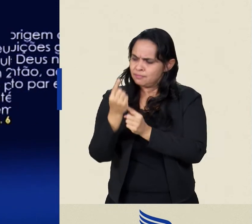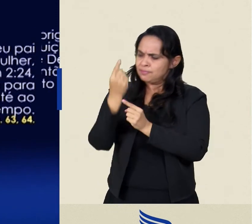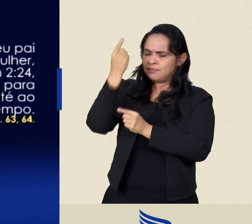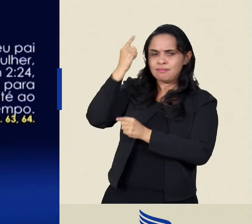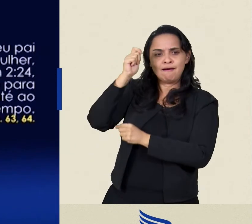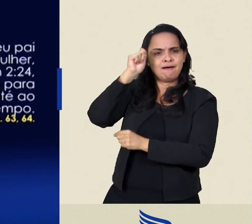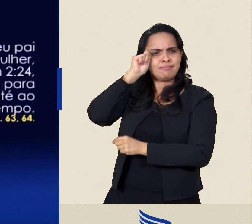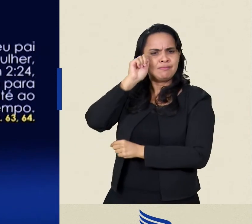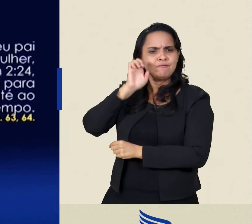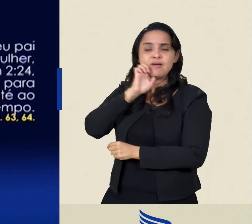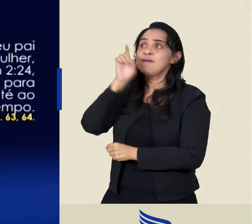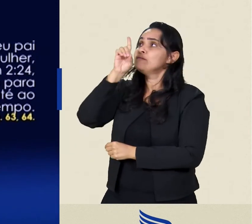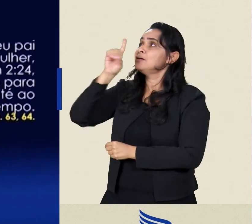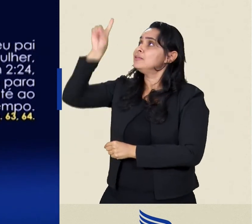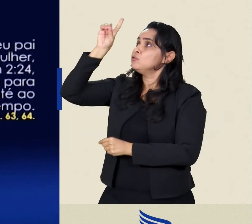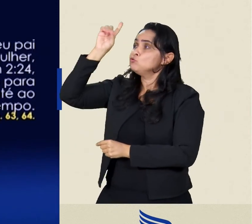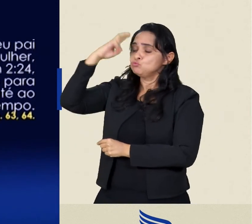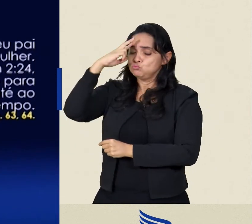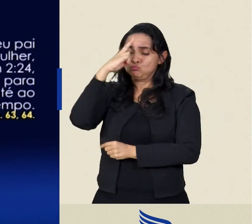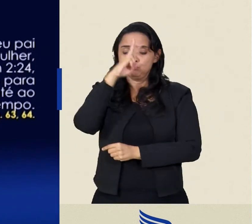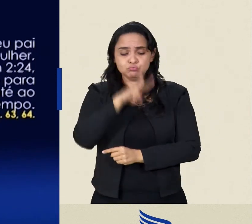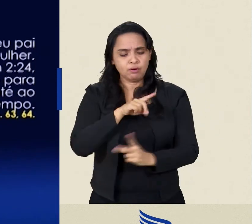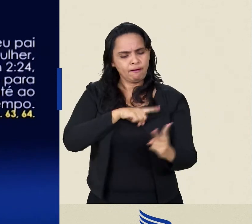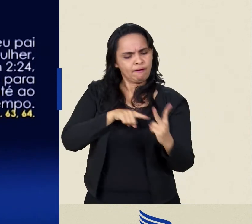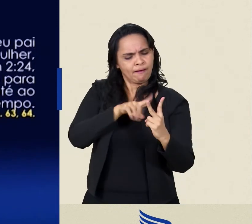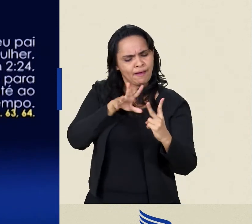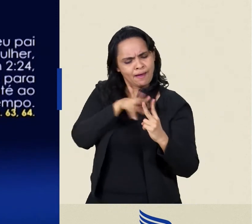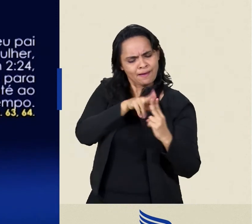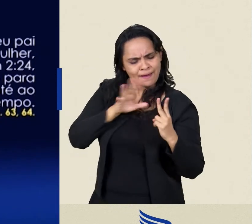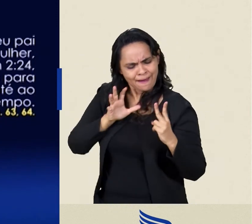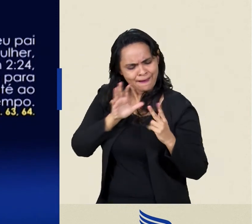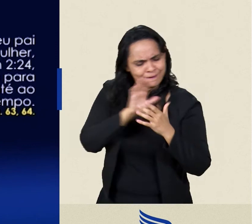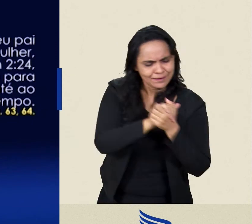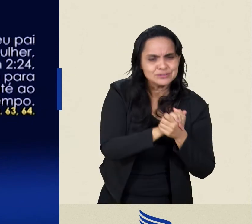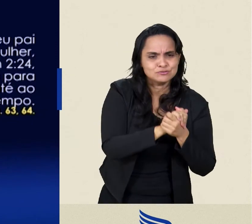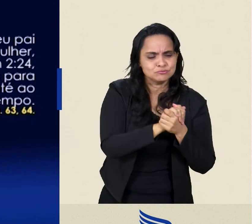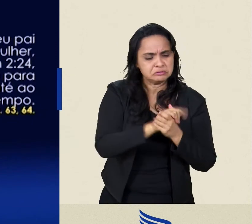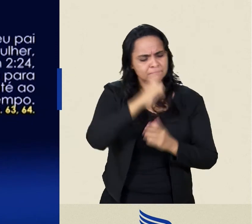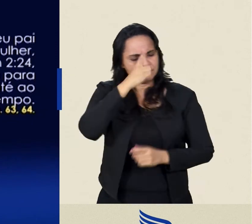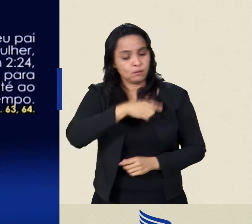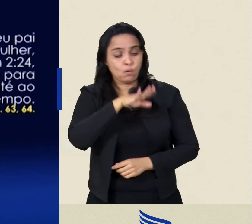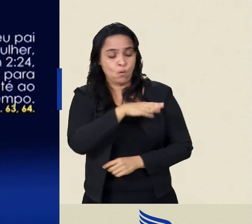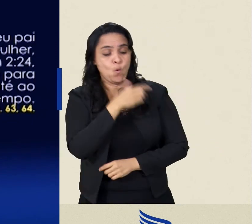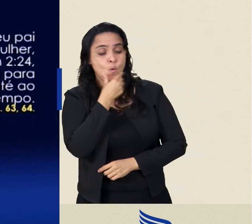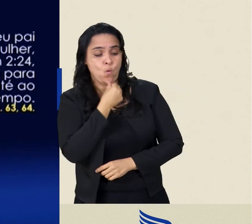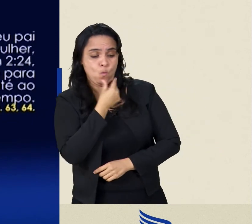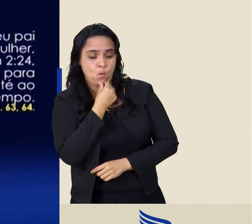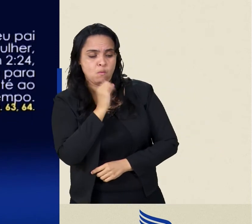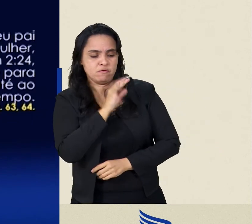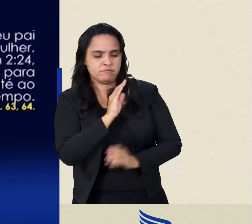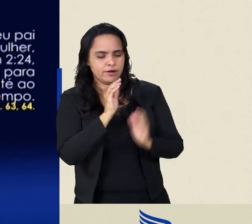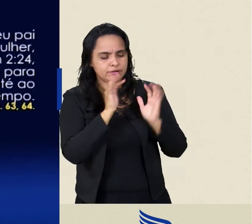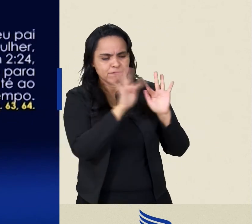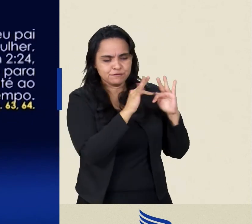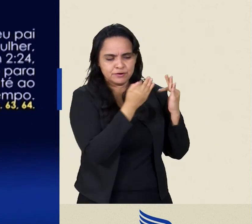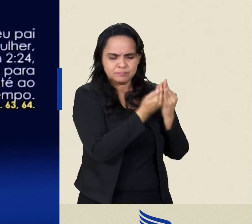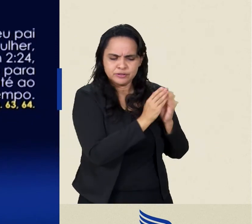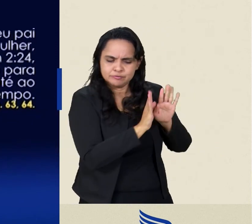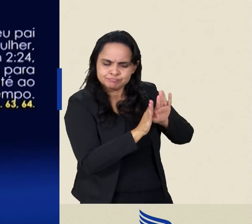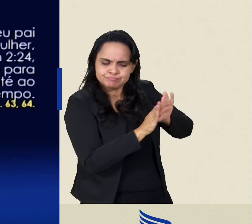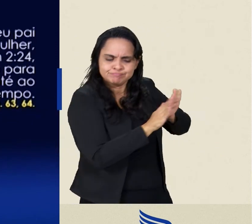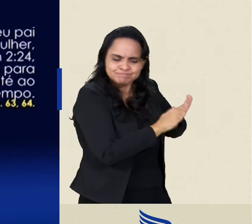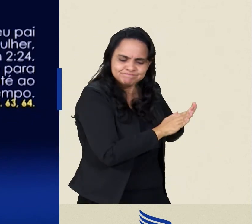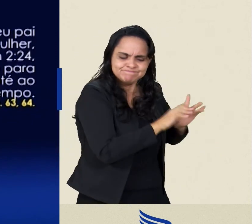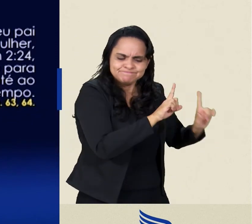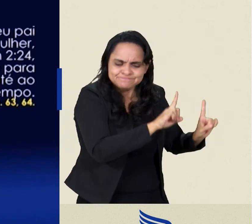matrimônio, dizendo: um homem deixará o seu pai e sua mãe e apegar-se-á à sua mulher, e serão